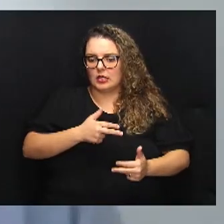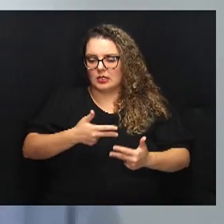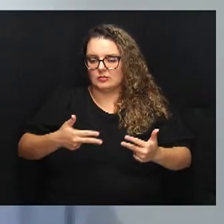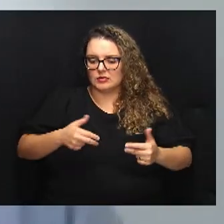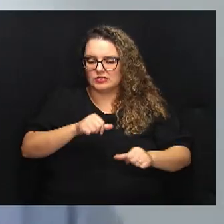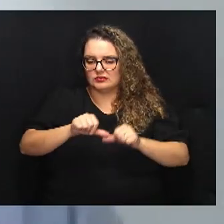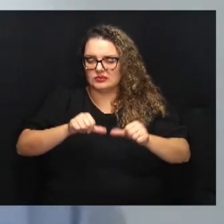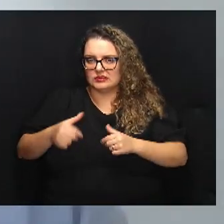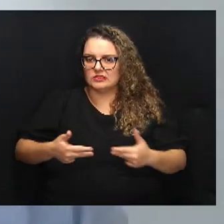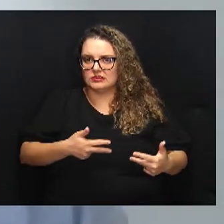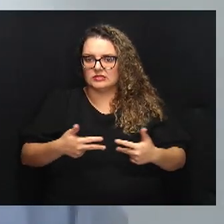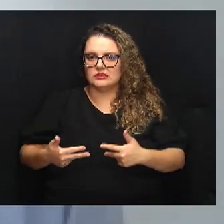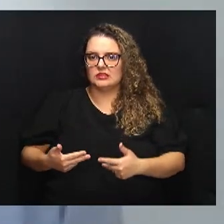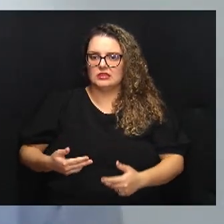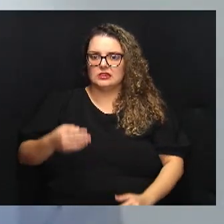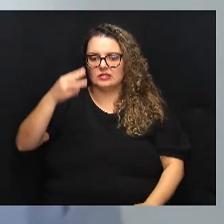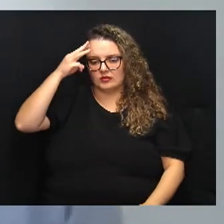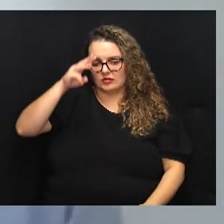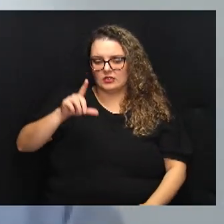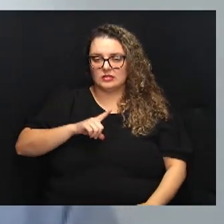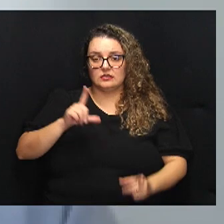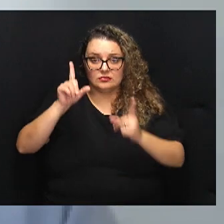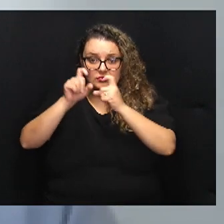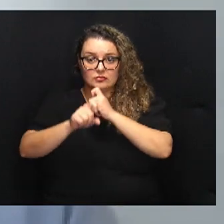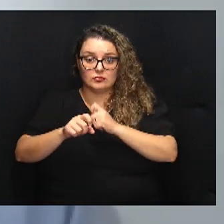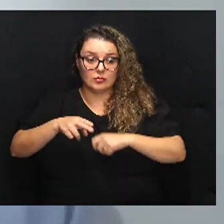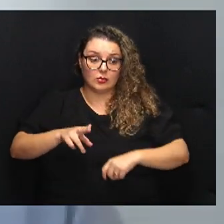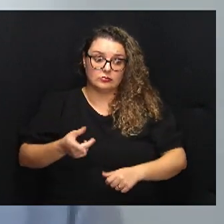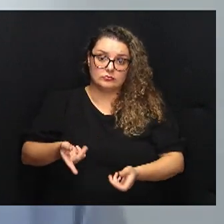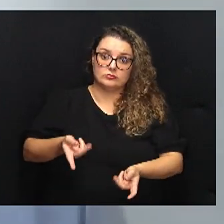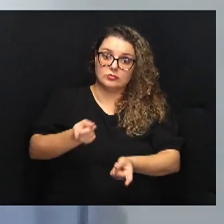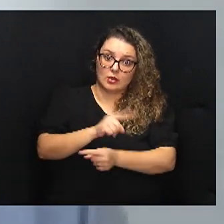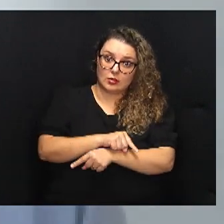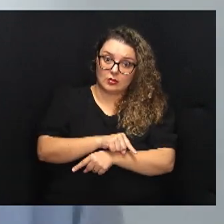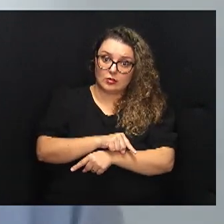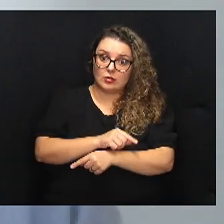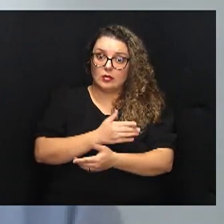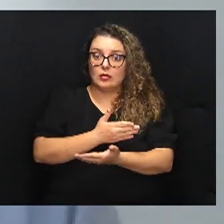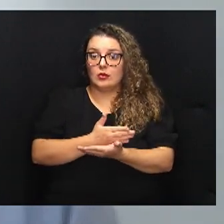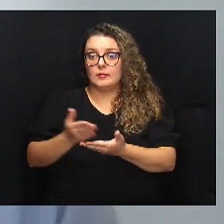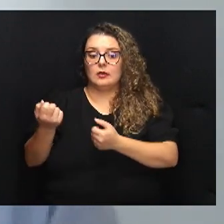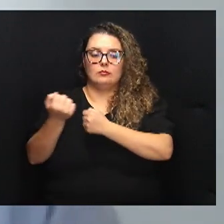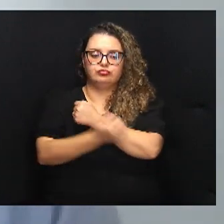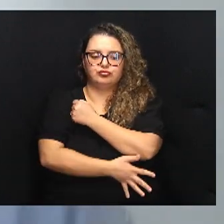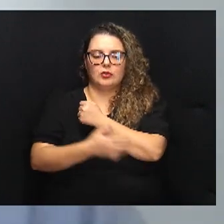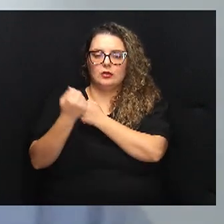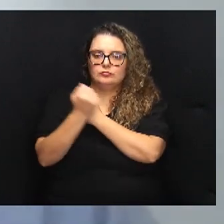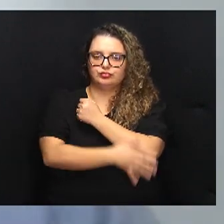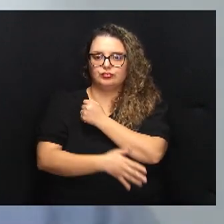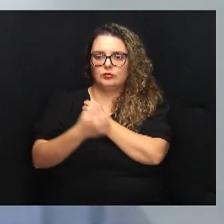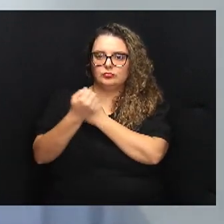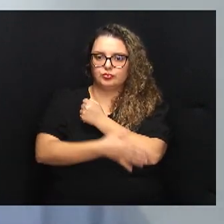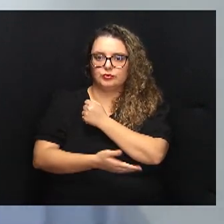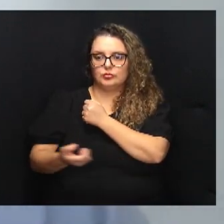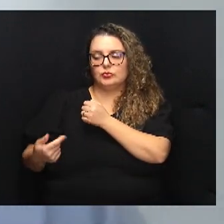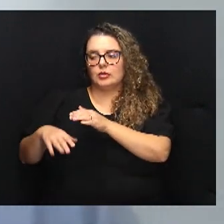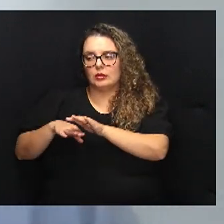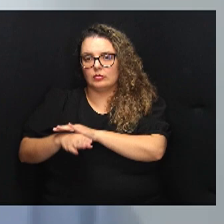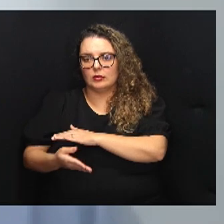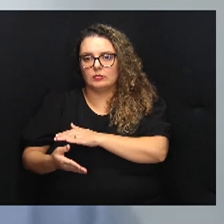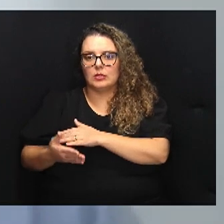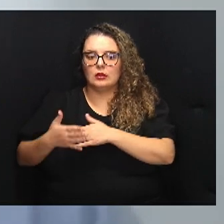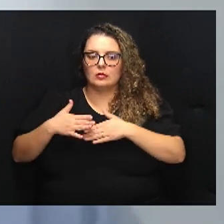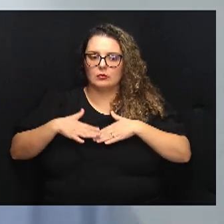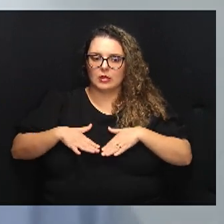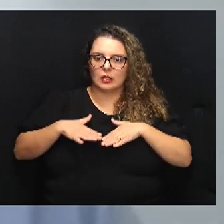todo dia, vai a cada 3 dias. Ou o contrário, a pessoa começa a ter diarreia ao invés do hábito habitual. Então, a mudança